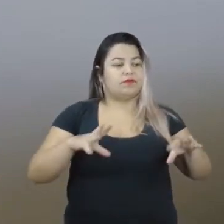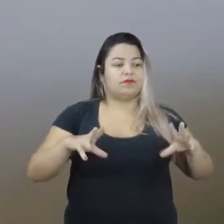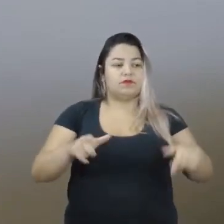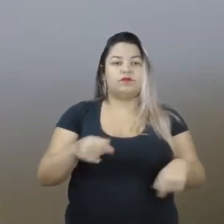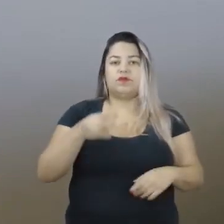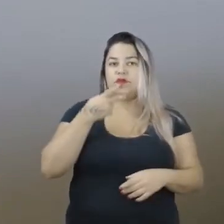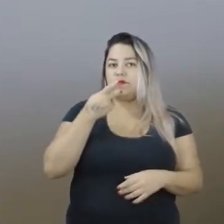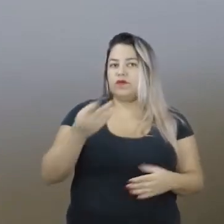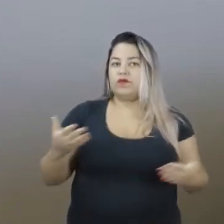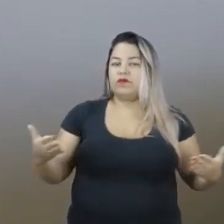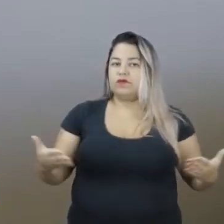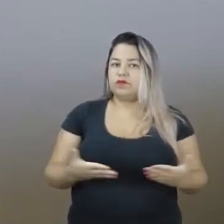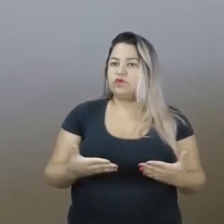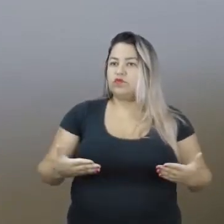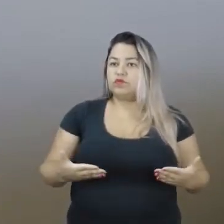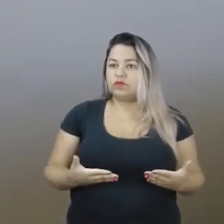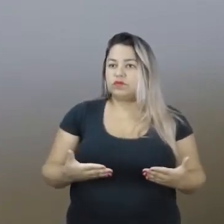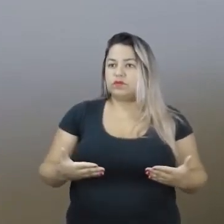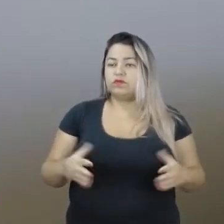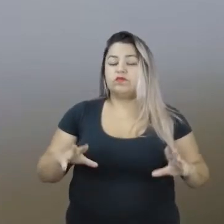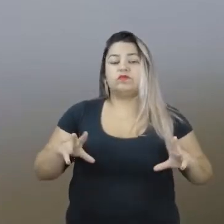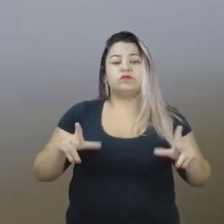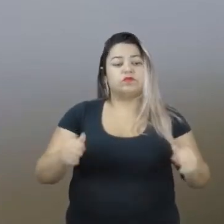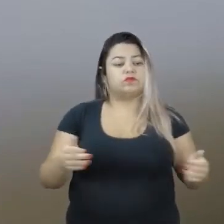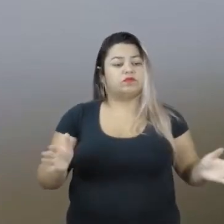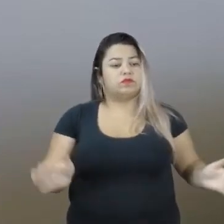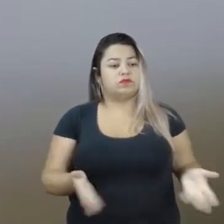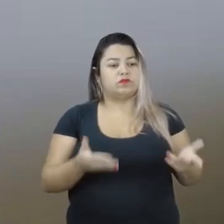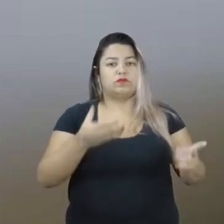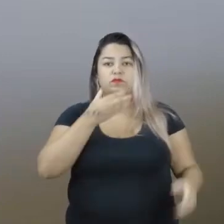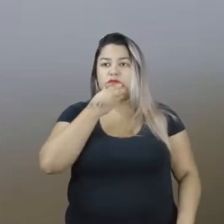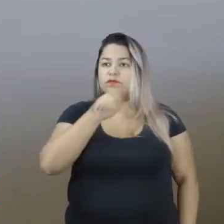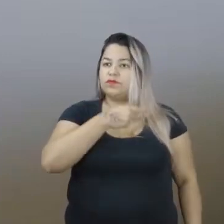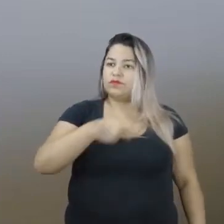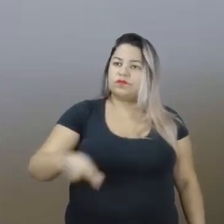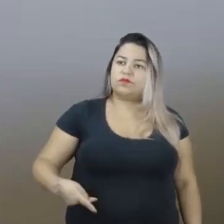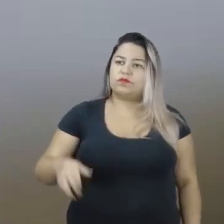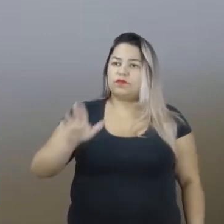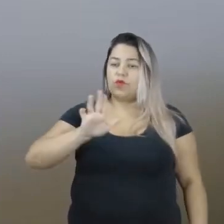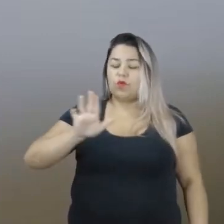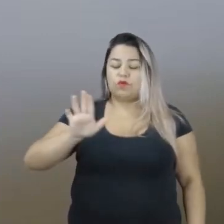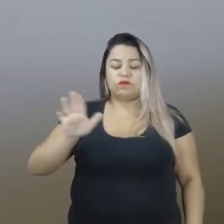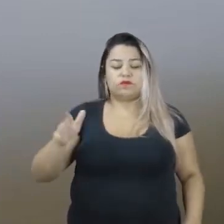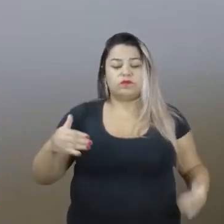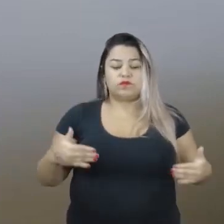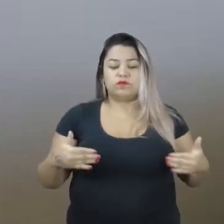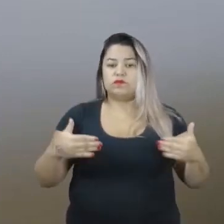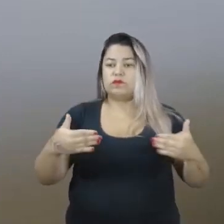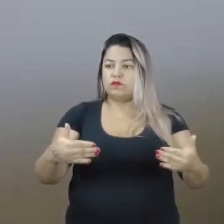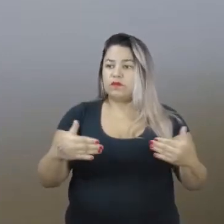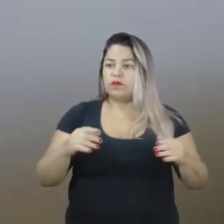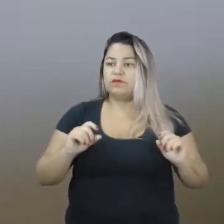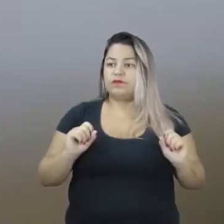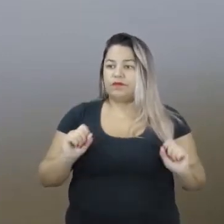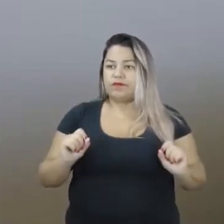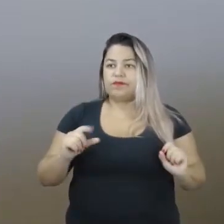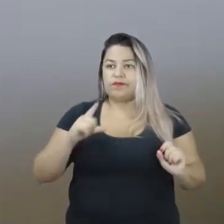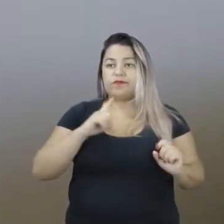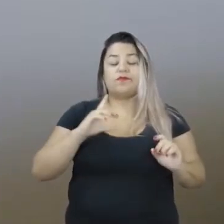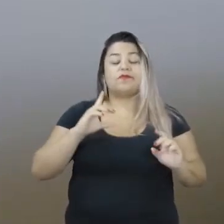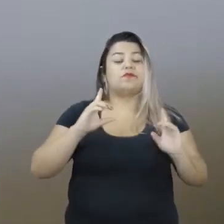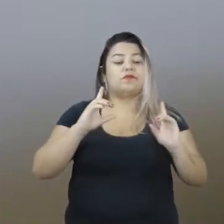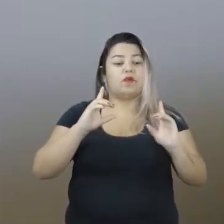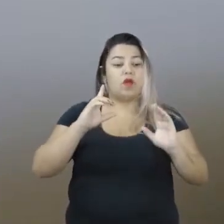agora, nesses últimos minutos, tudo iniciativa do governo Lula e os ministérios correspondentes, né? Direitos Humanos e